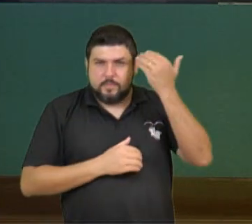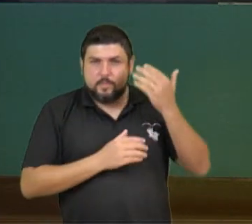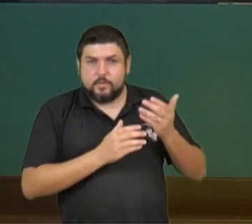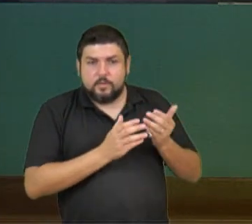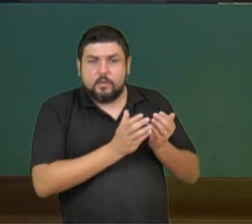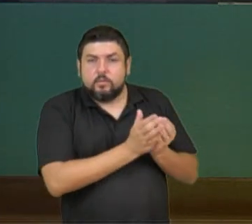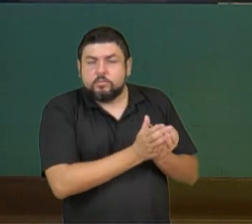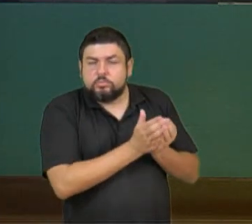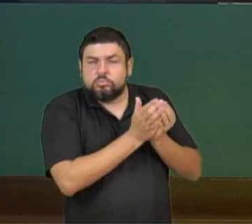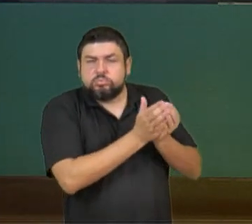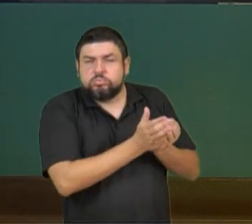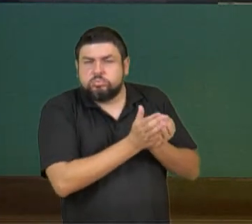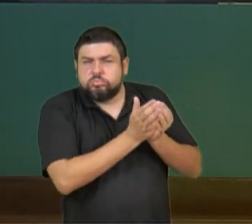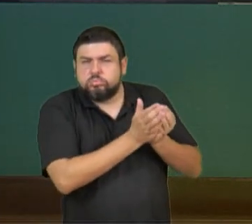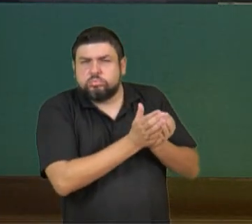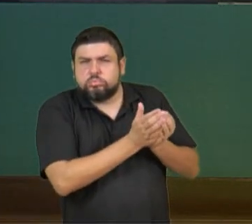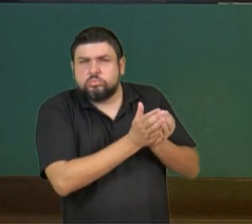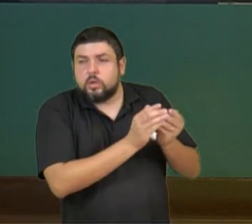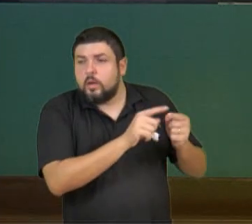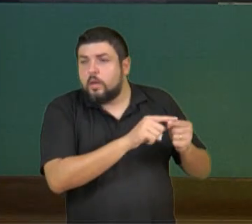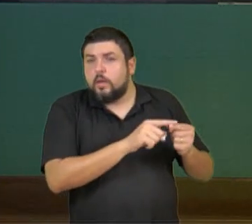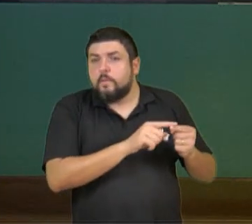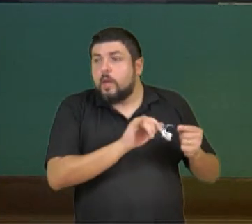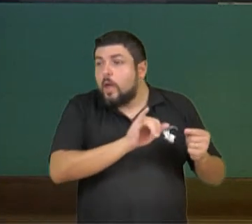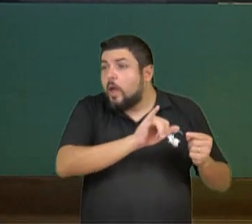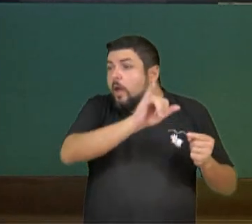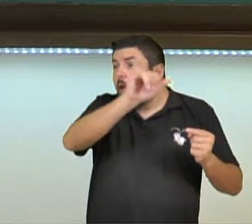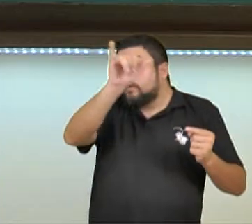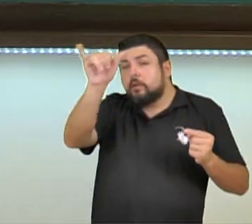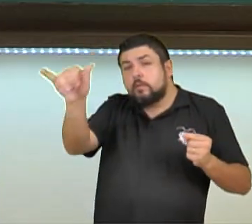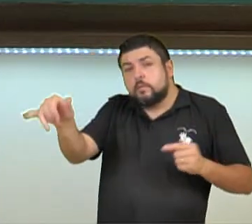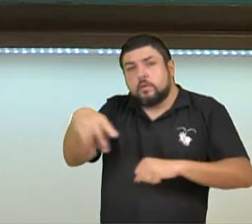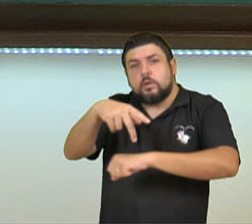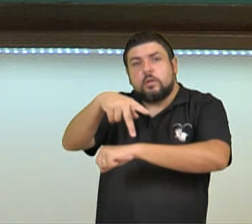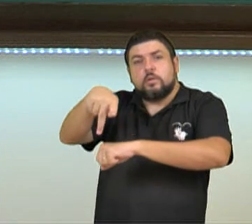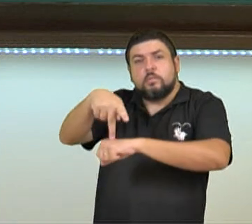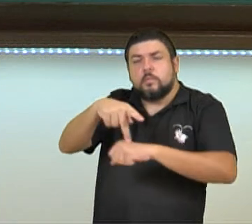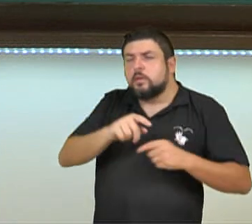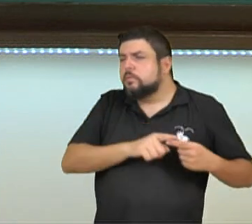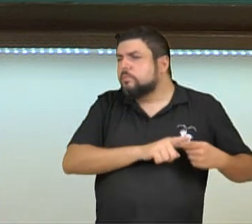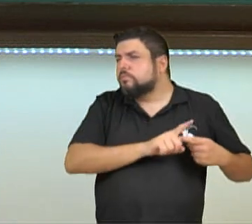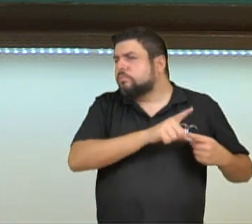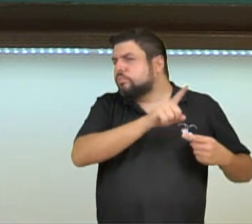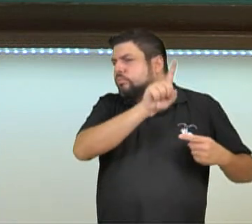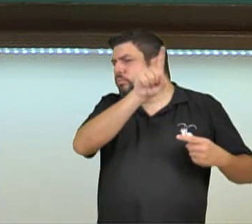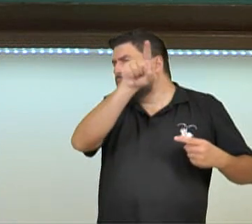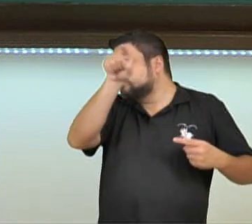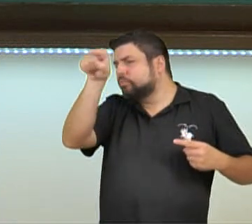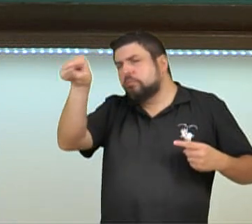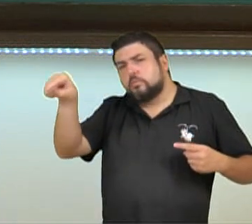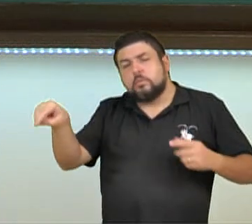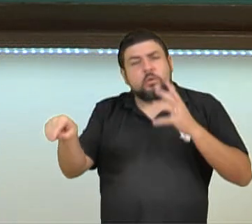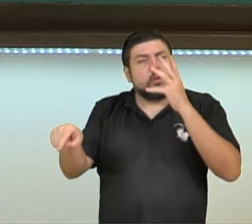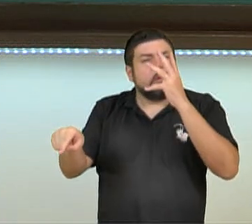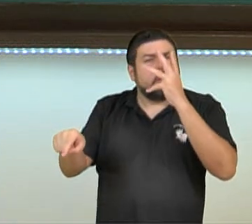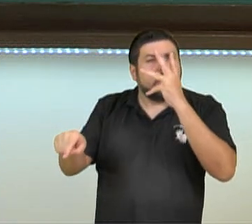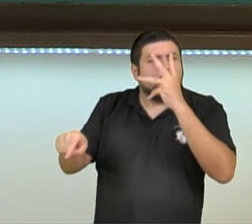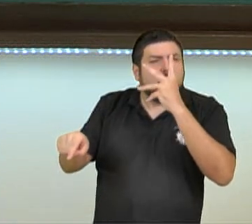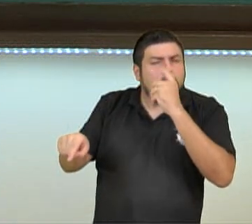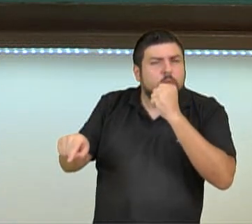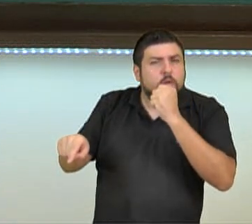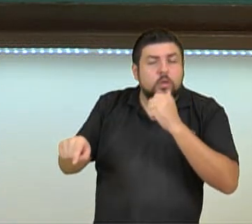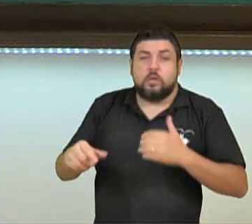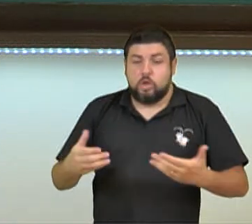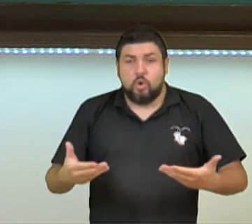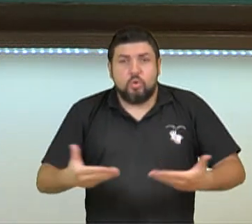informação demorava meses para atingir a determinada pessoa, hoje em dia você liga e você filma, você faz tudo no